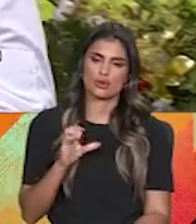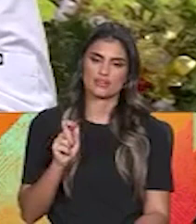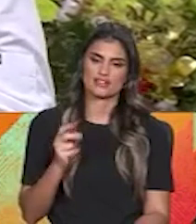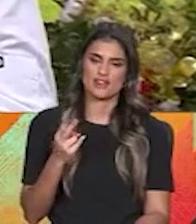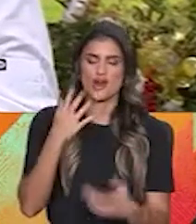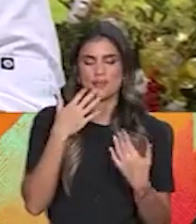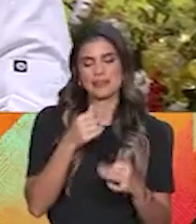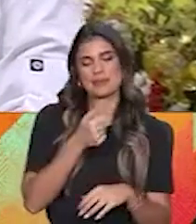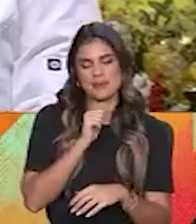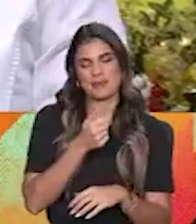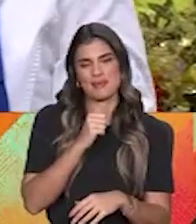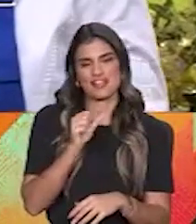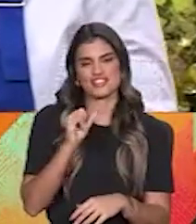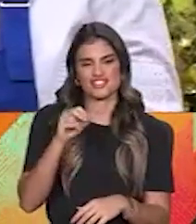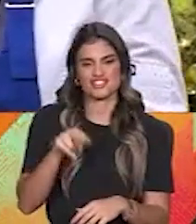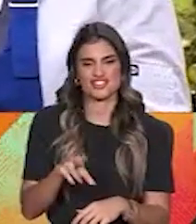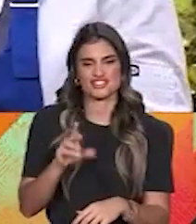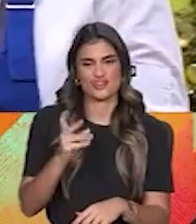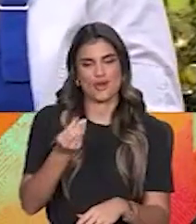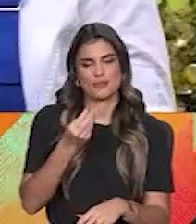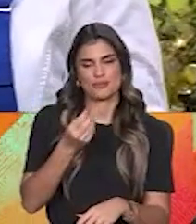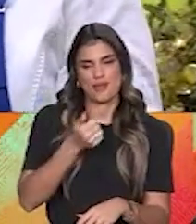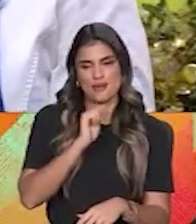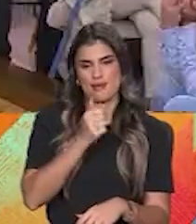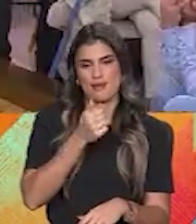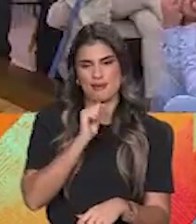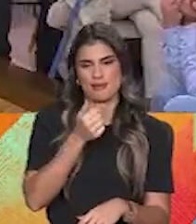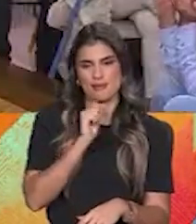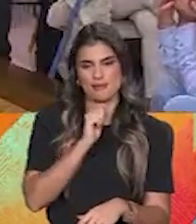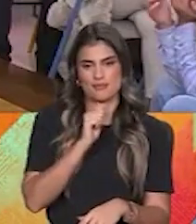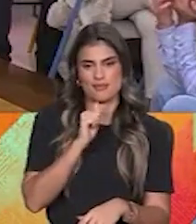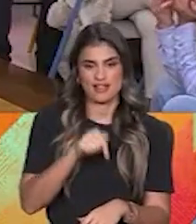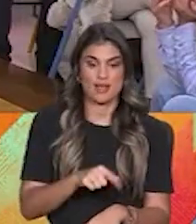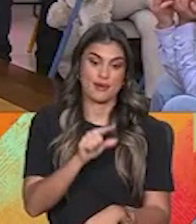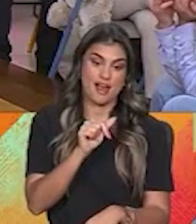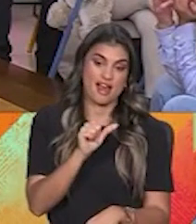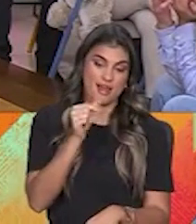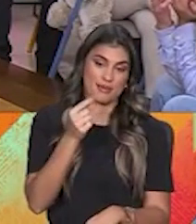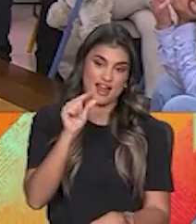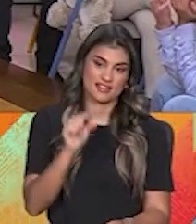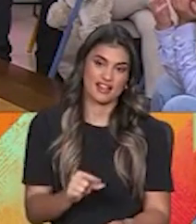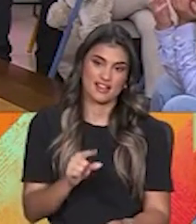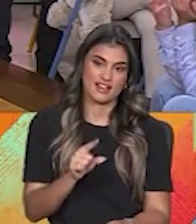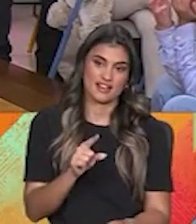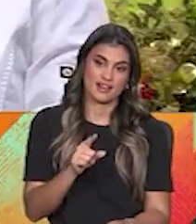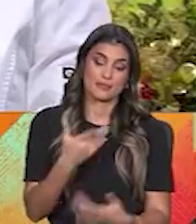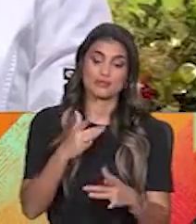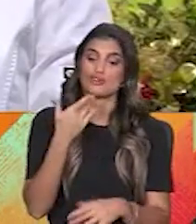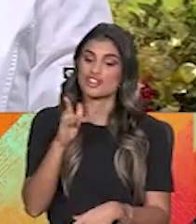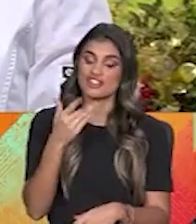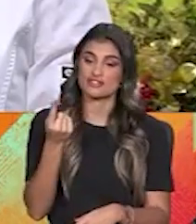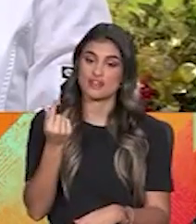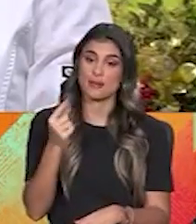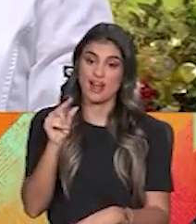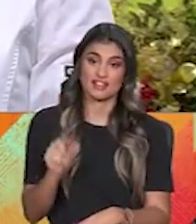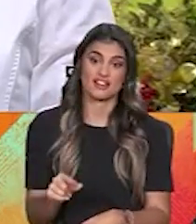sempre. Pois, a ginja lá é cara. Cá é um bocado mais barata para eles, não é? Pois. De todas as nacionalidades, não é? Sim. Pois. Sim, é verdade. E